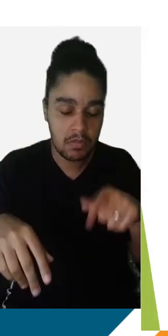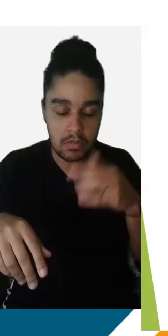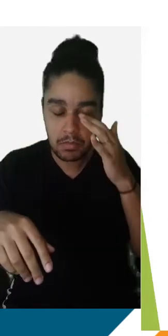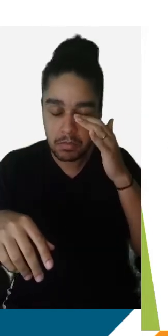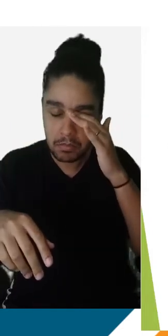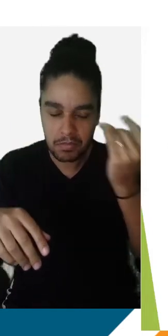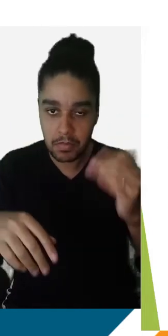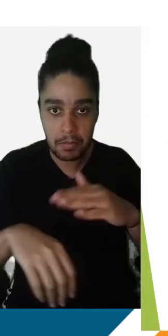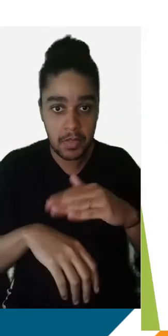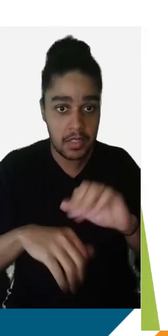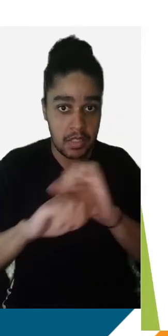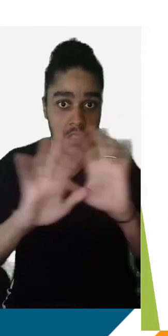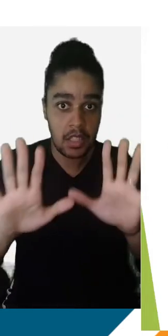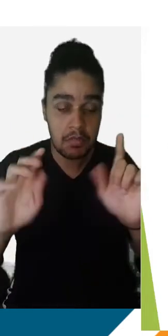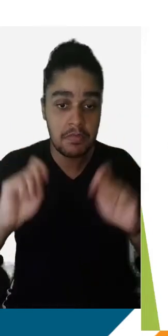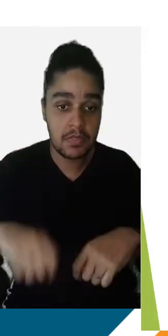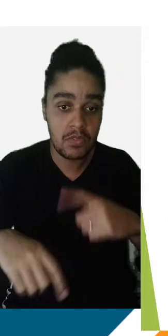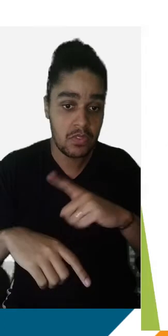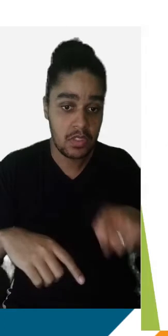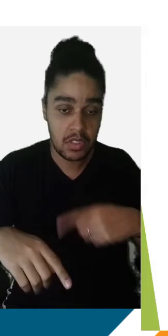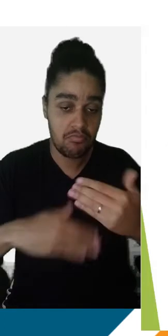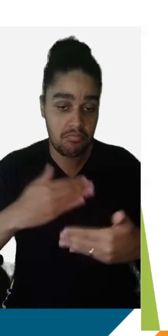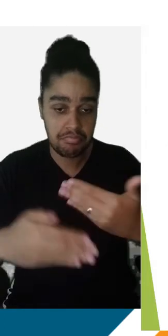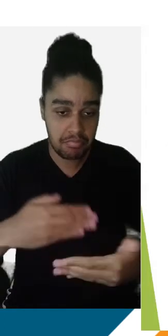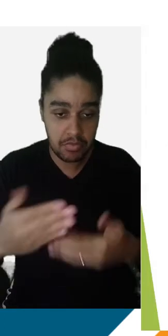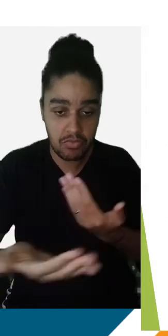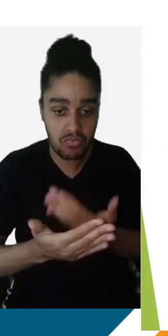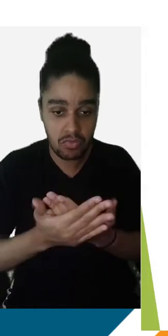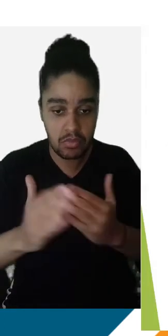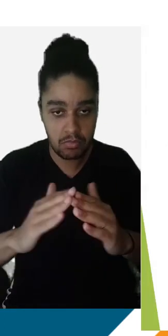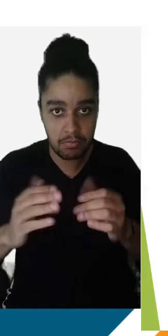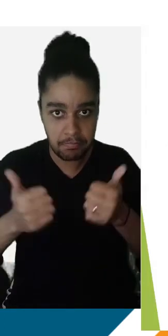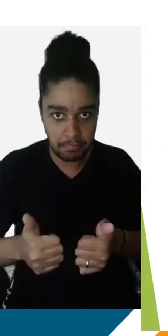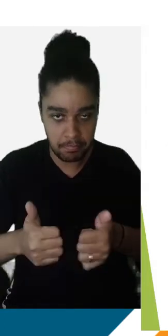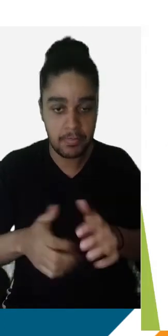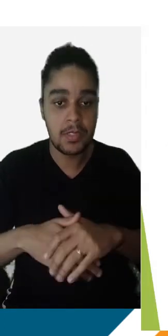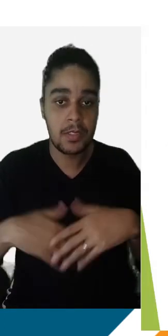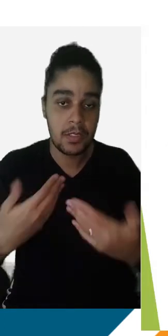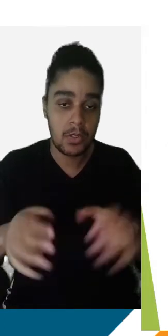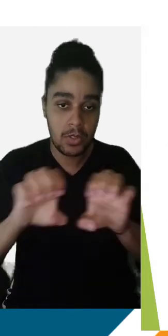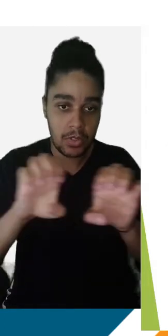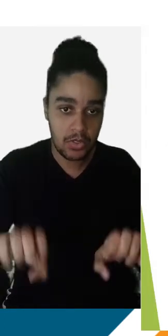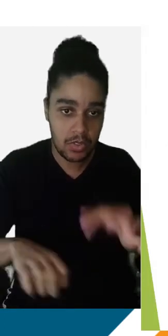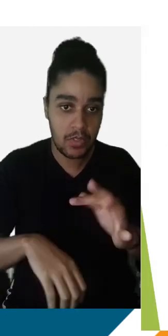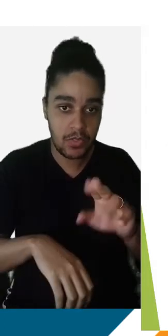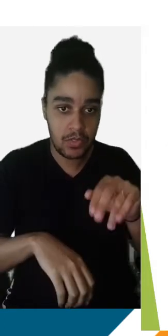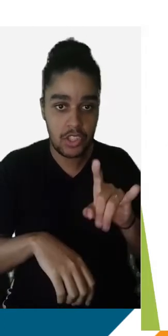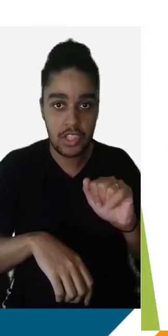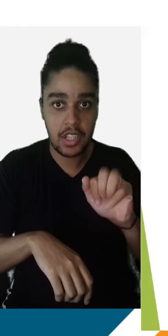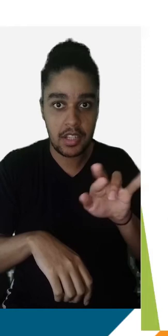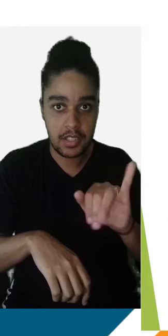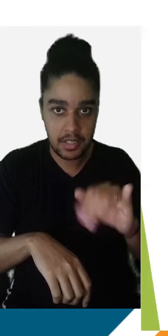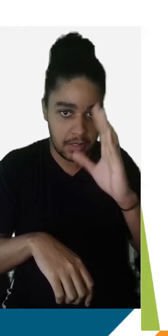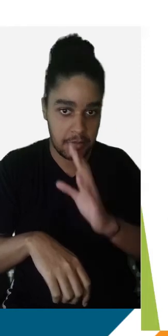vocês da maneira mais clara possível para que vocês consigam desenvolver os estudos em casa. Tudo bem? Então, estrutura fundiária